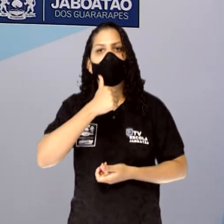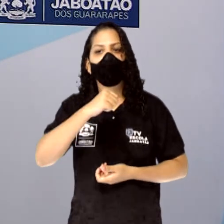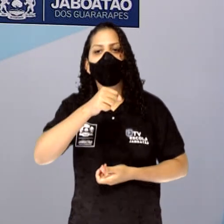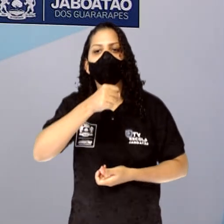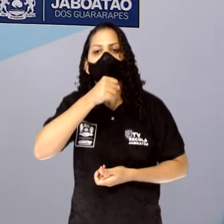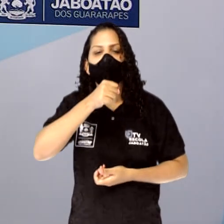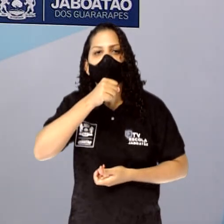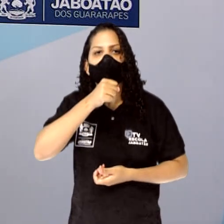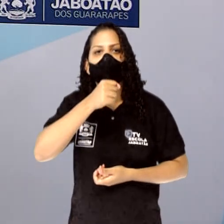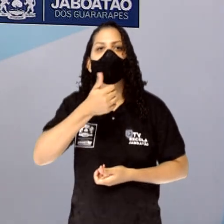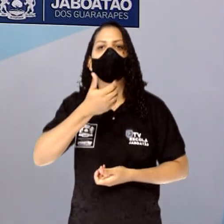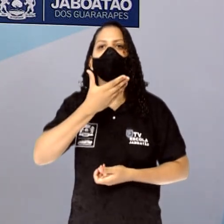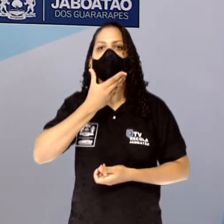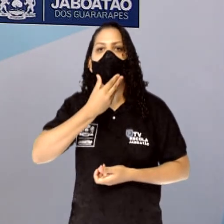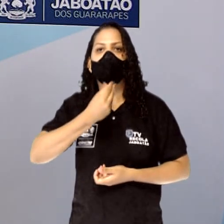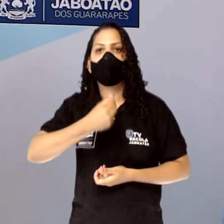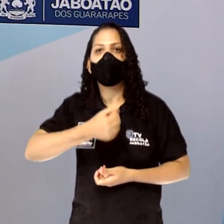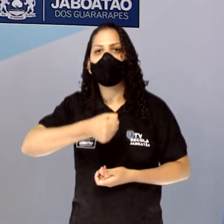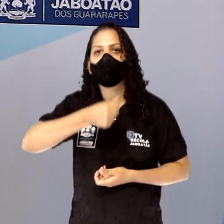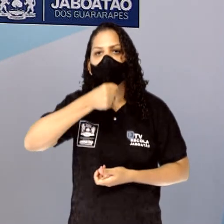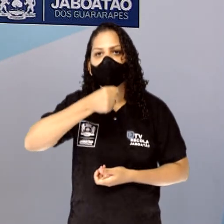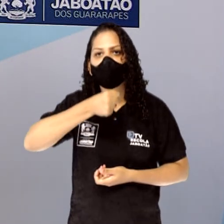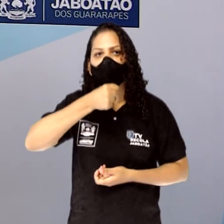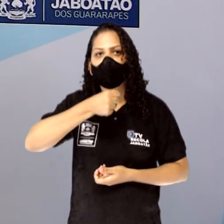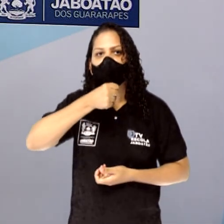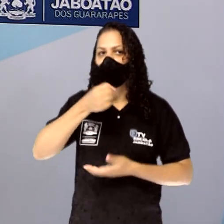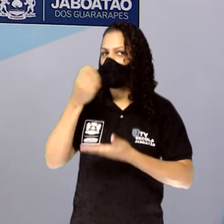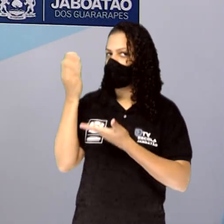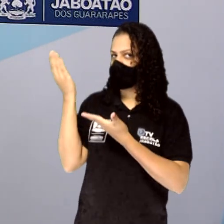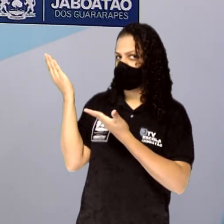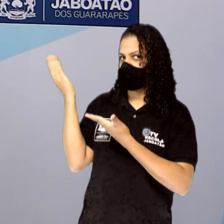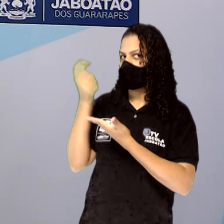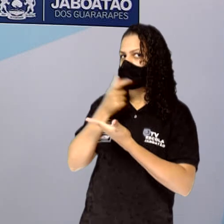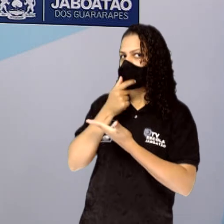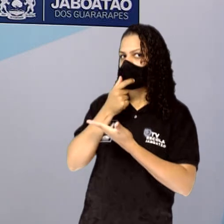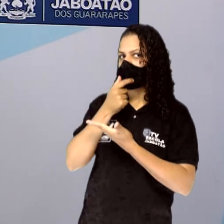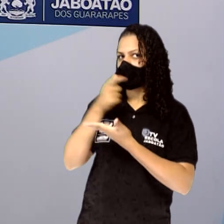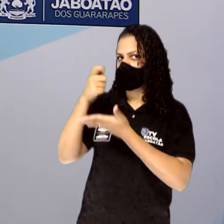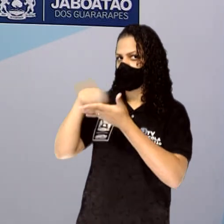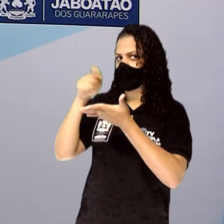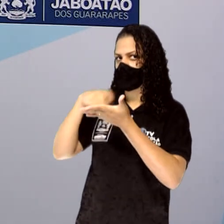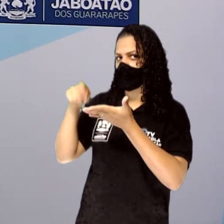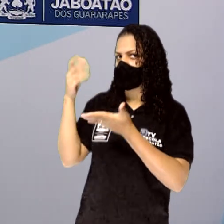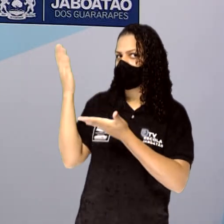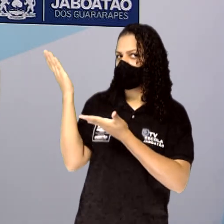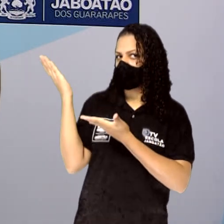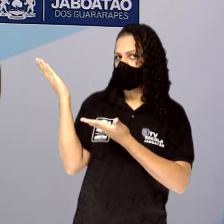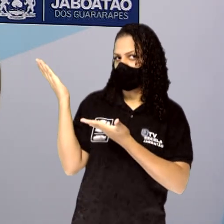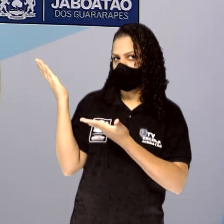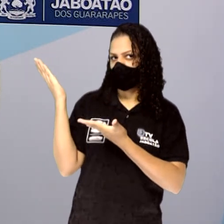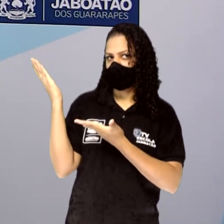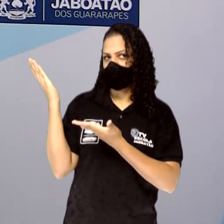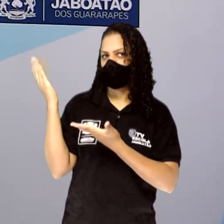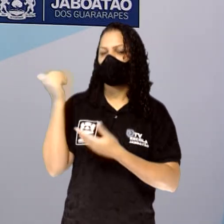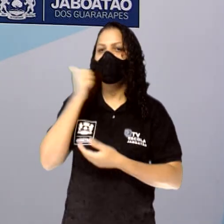Grandfather. Mais uma vez. grandfather,